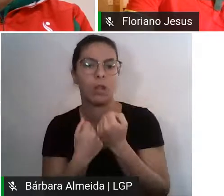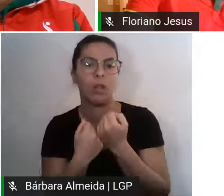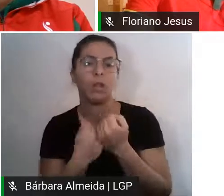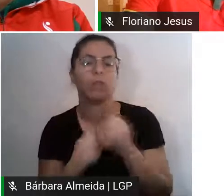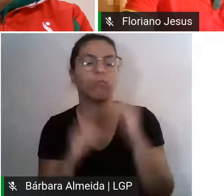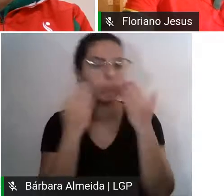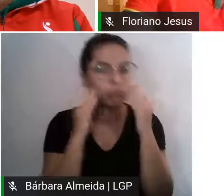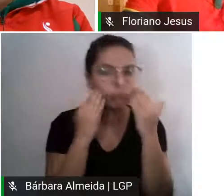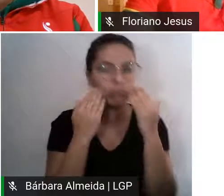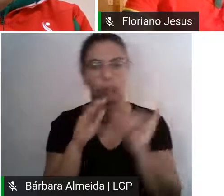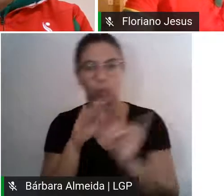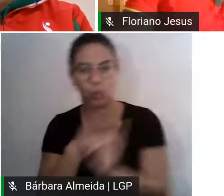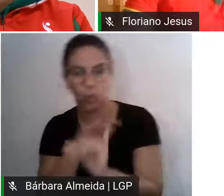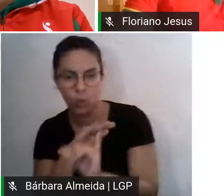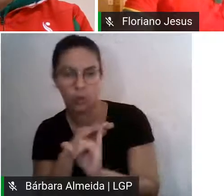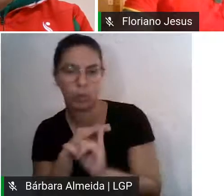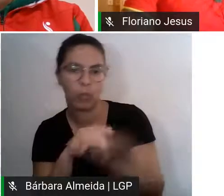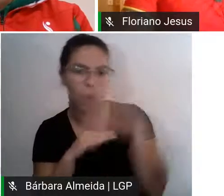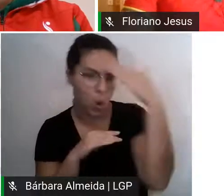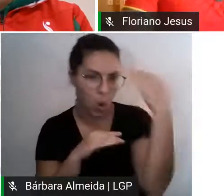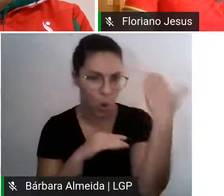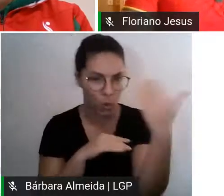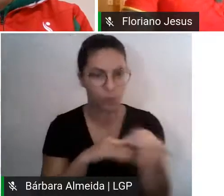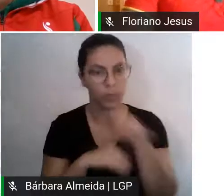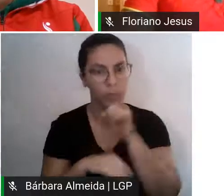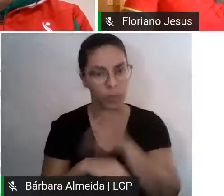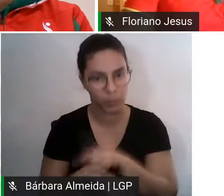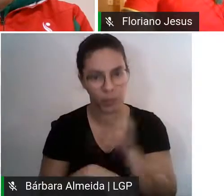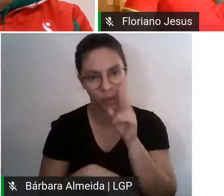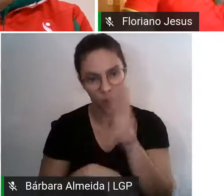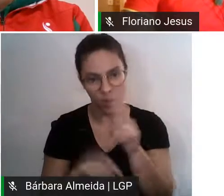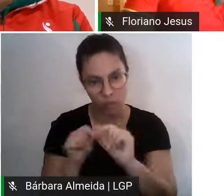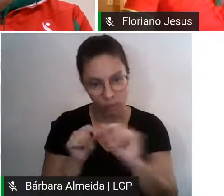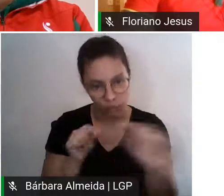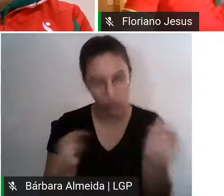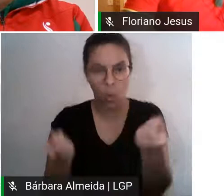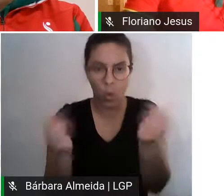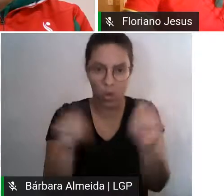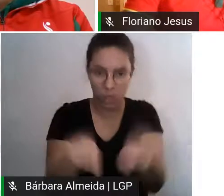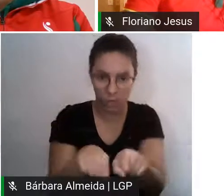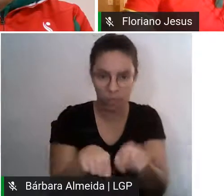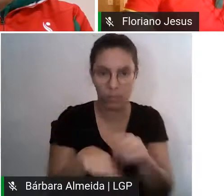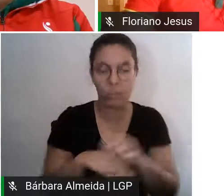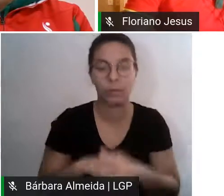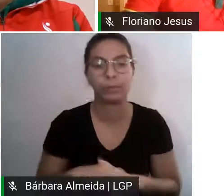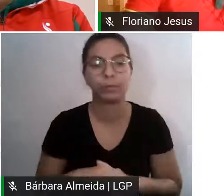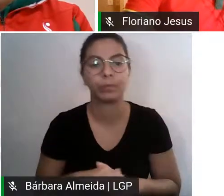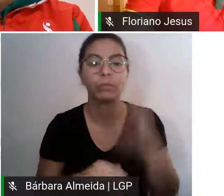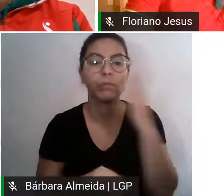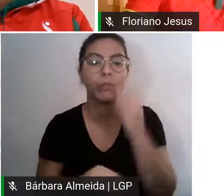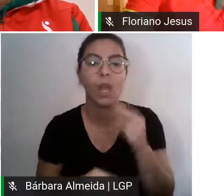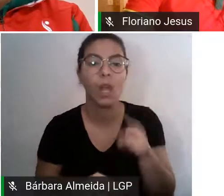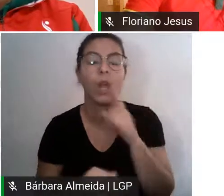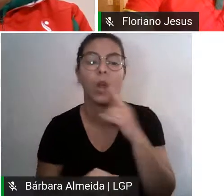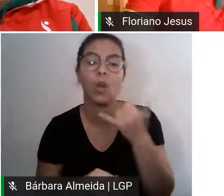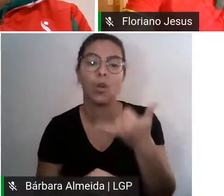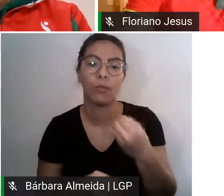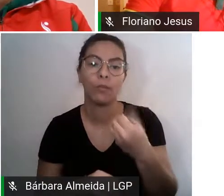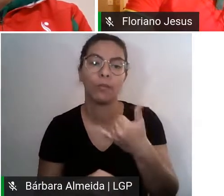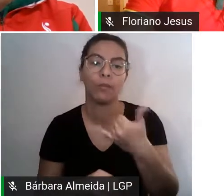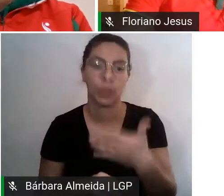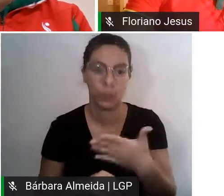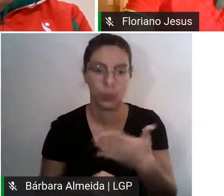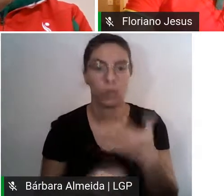YouTube, especialmente. Temos ainda planeado em 2021 regressar com mais